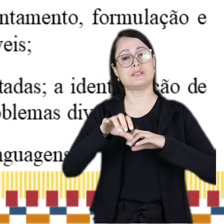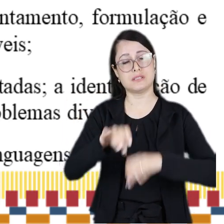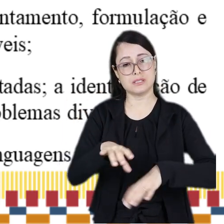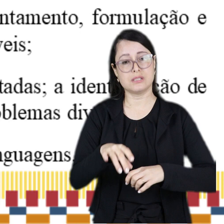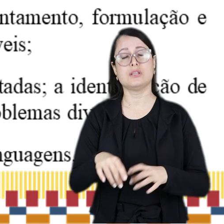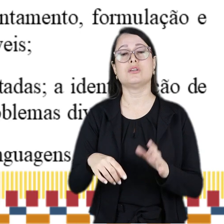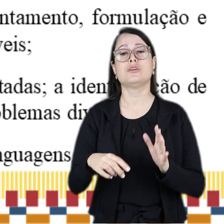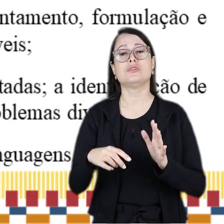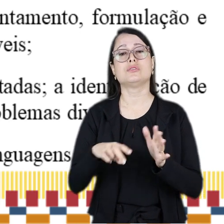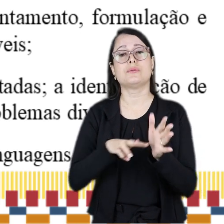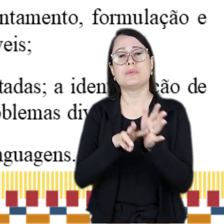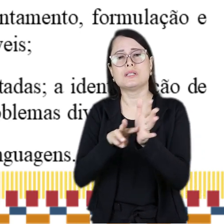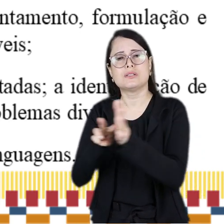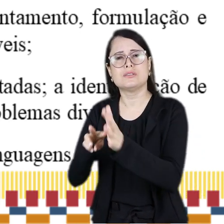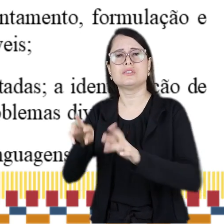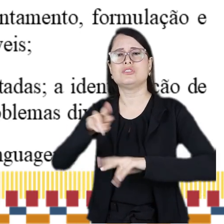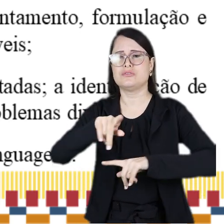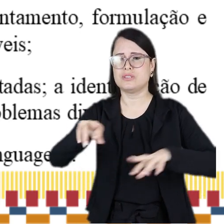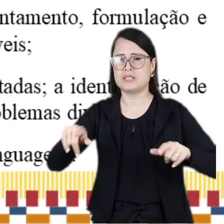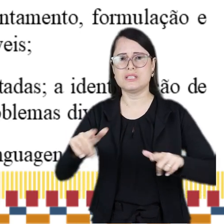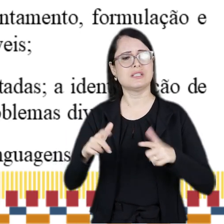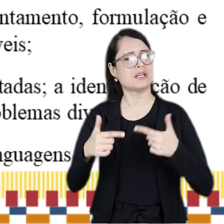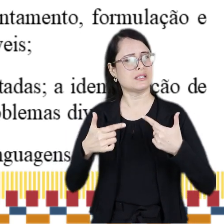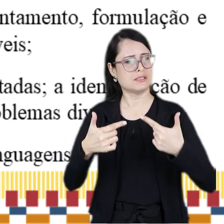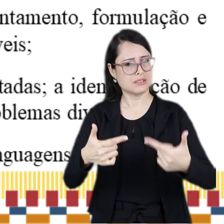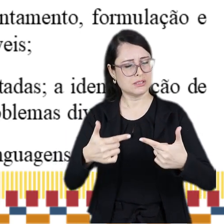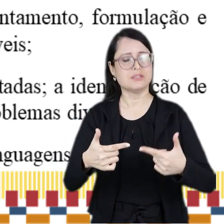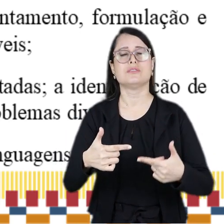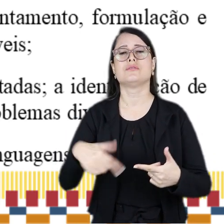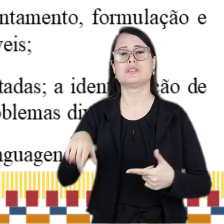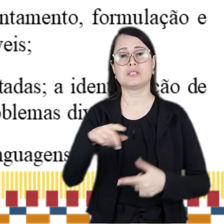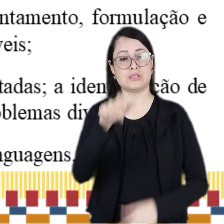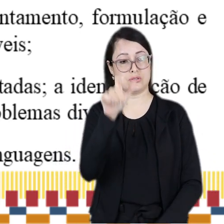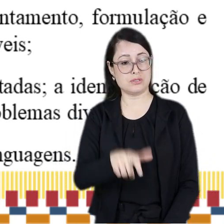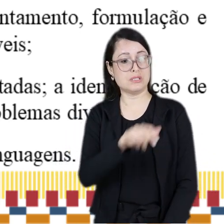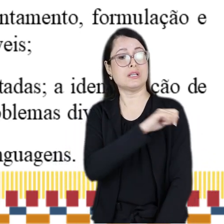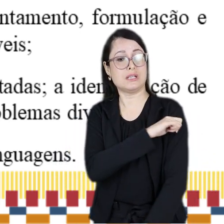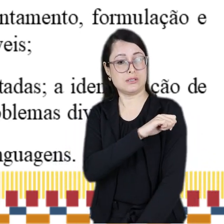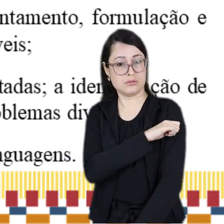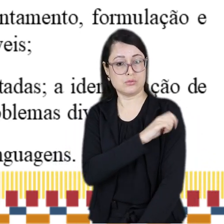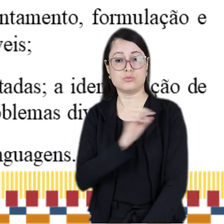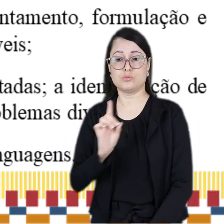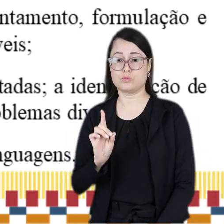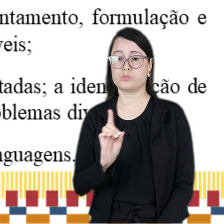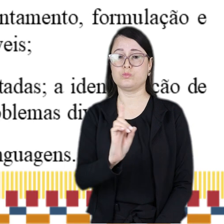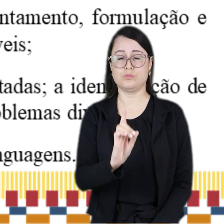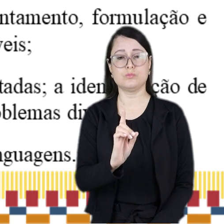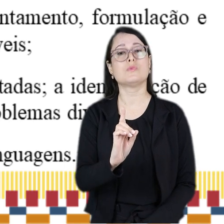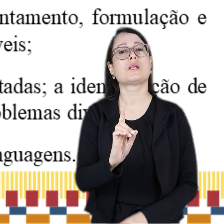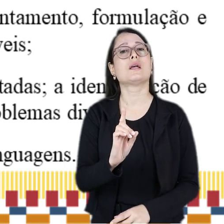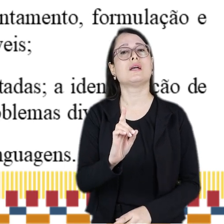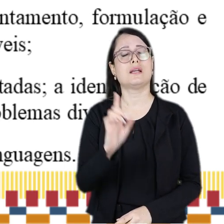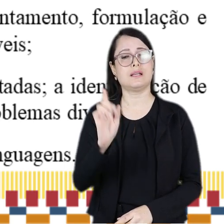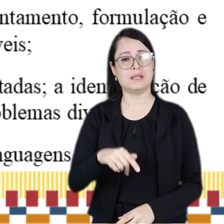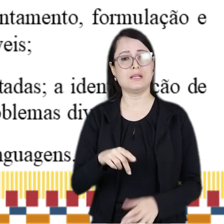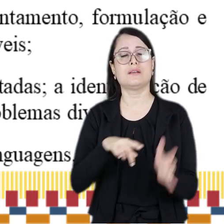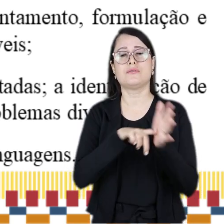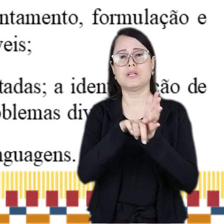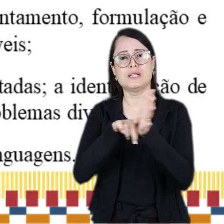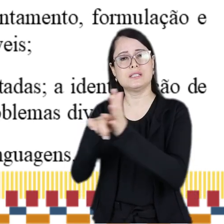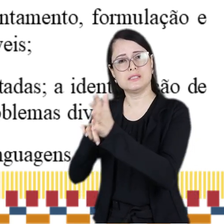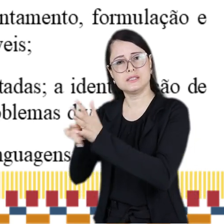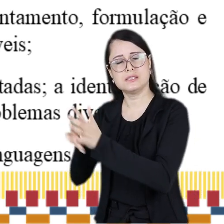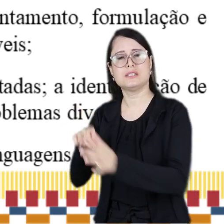diferenciadas, ativas, que coloquem o estudante no centro desse processo. Então, também no eixo de investigação científica, a gente já